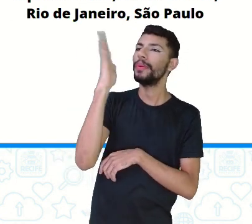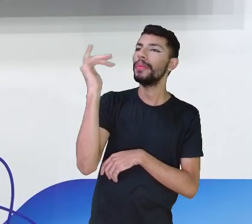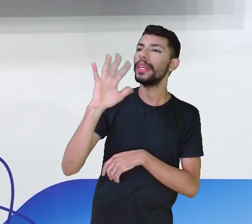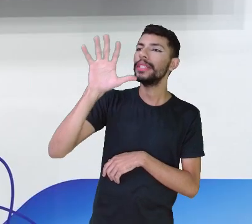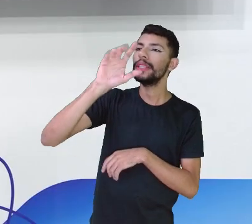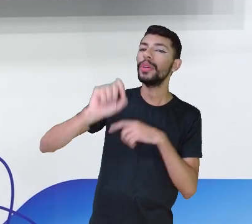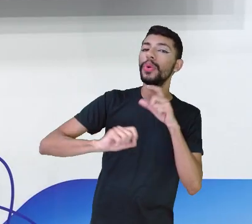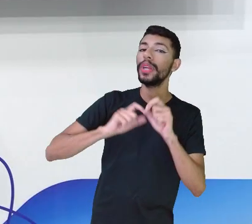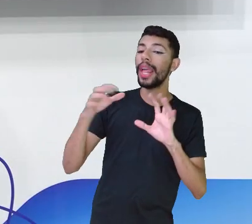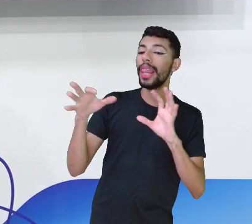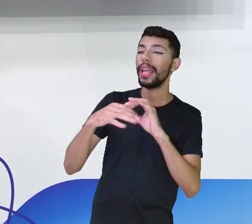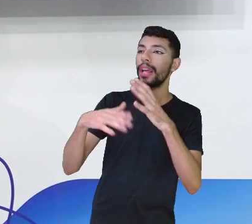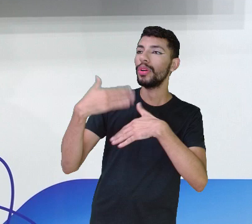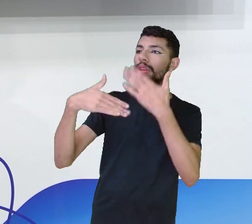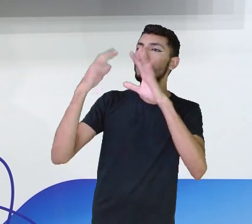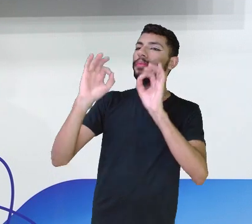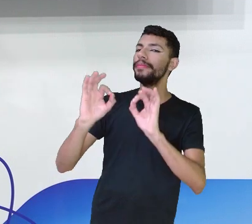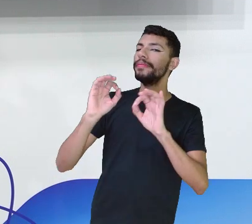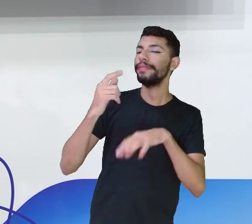ao desenvolvimento